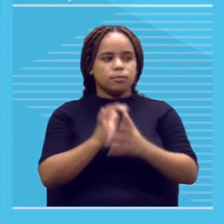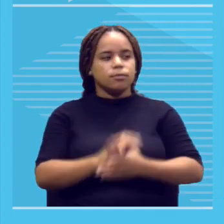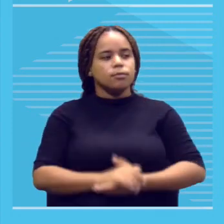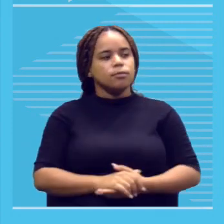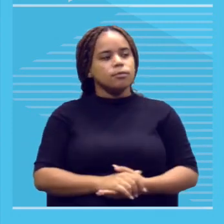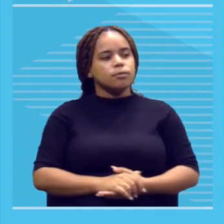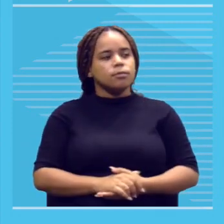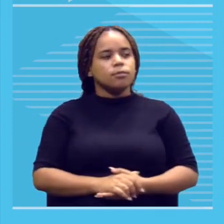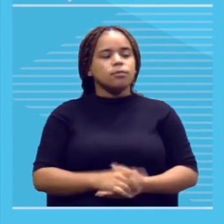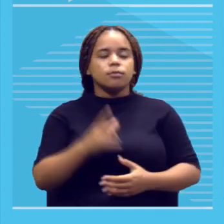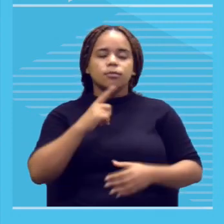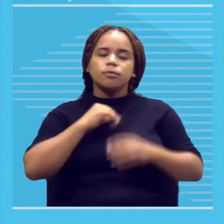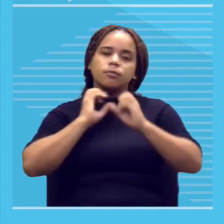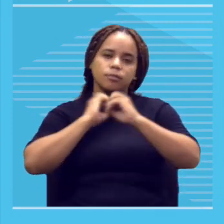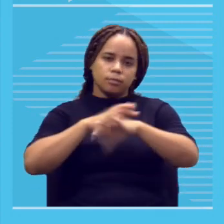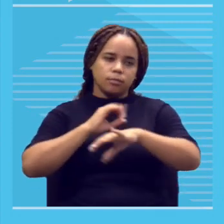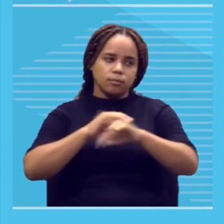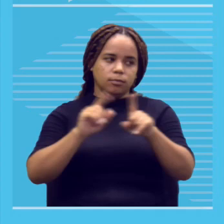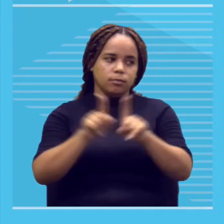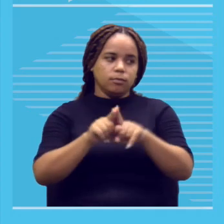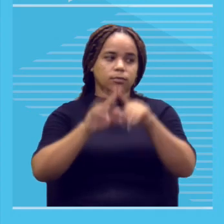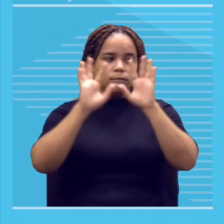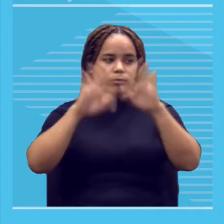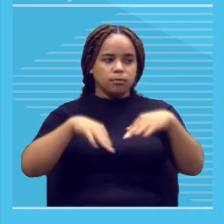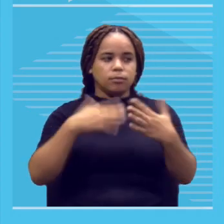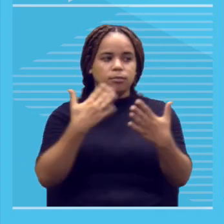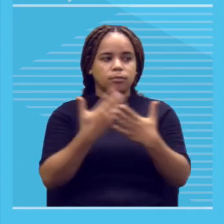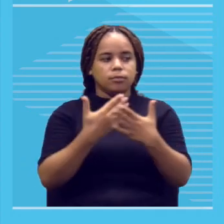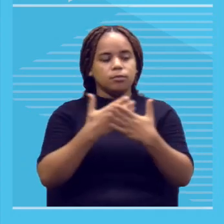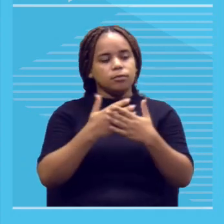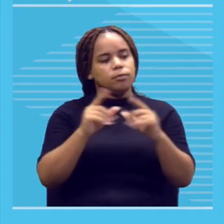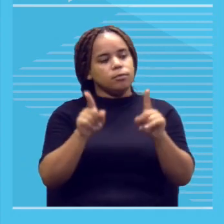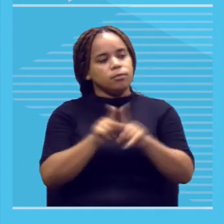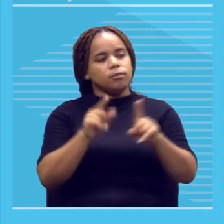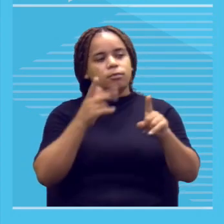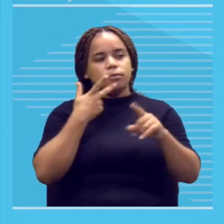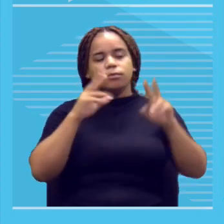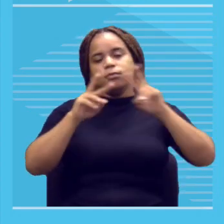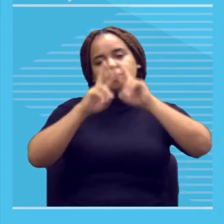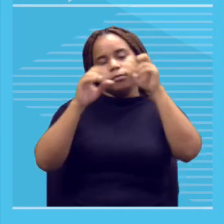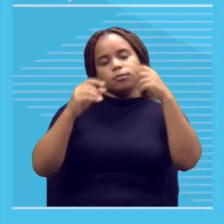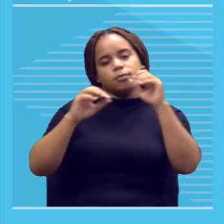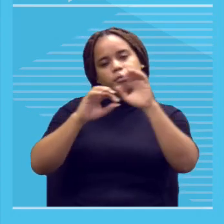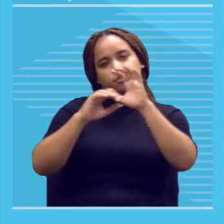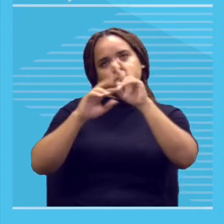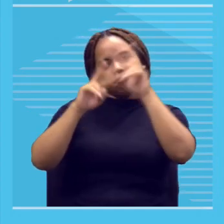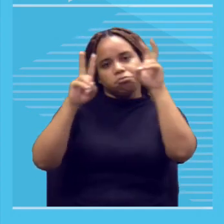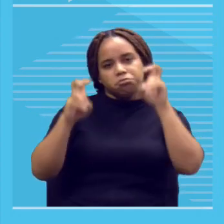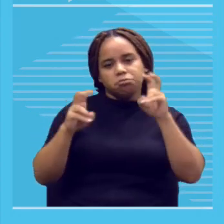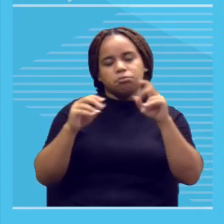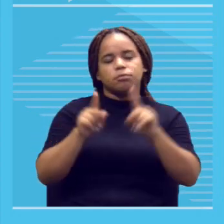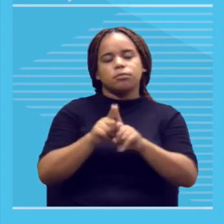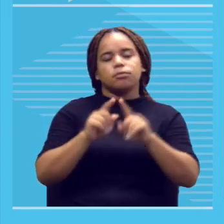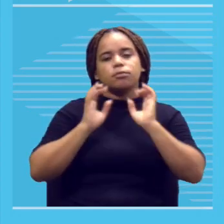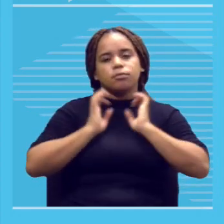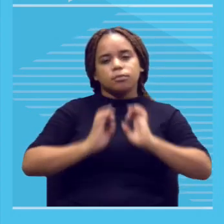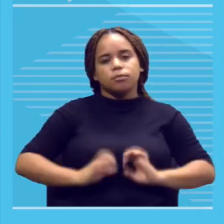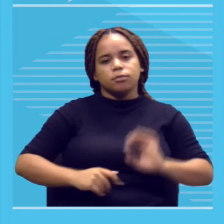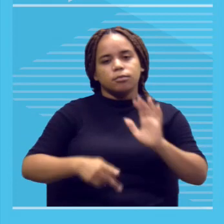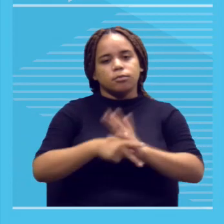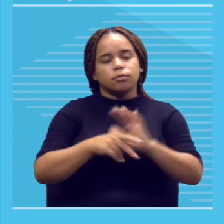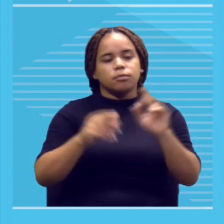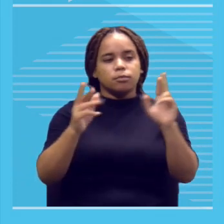e seus ensinamentos e no final da aula a gente abordou alguns temas éticos segundo o Livro